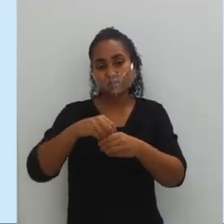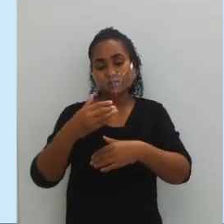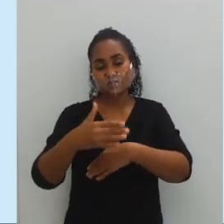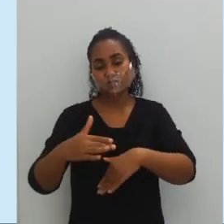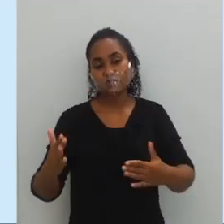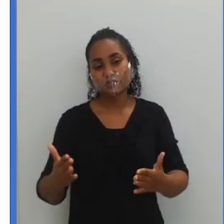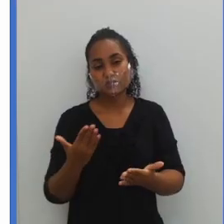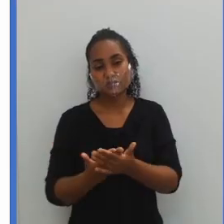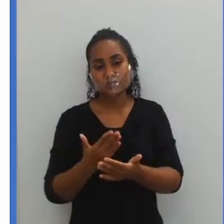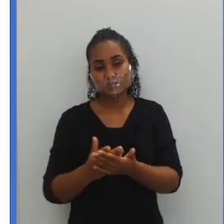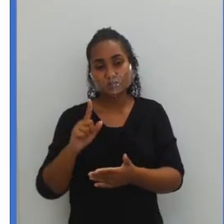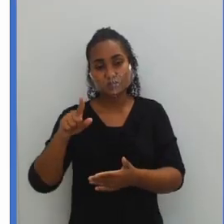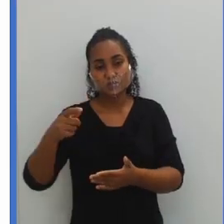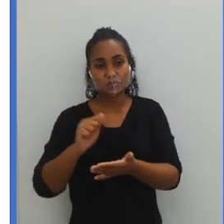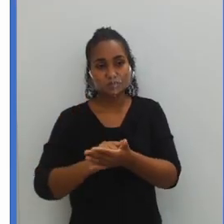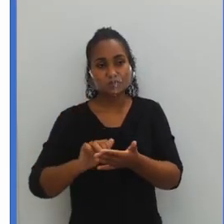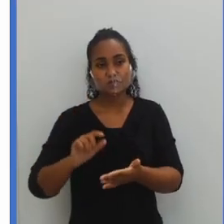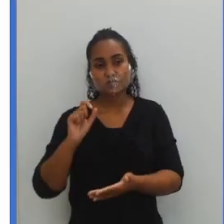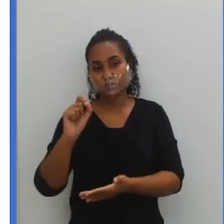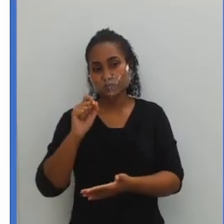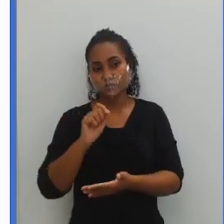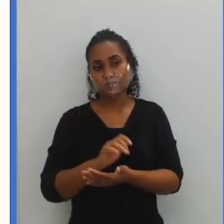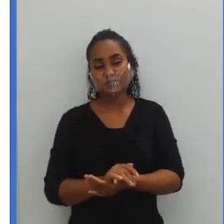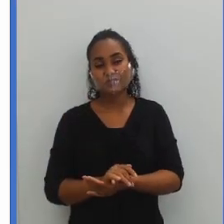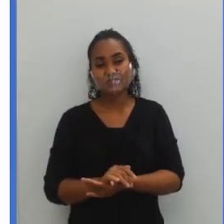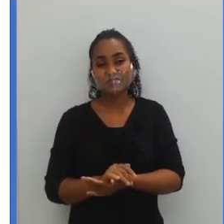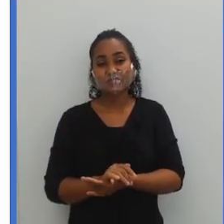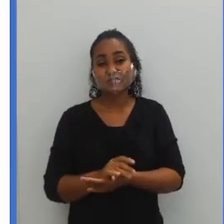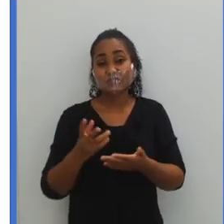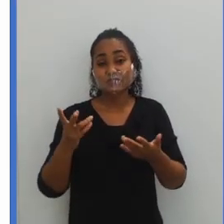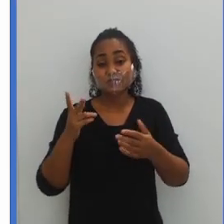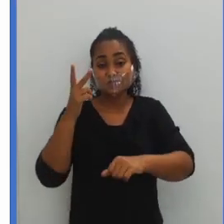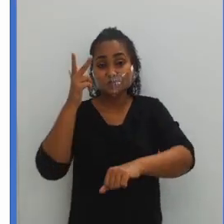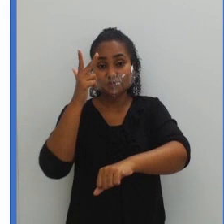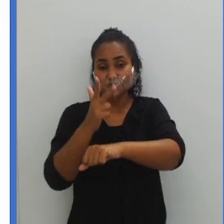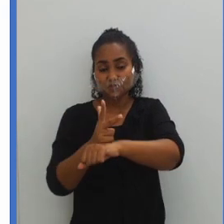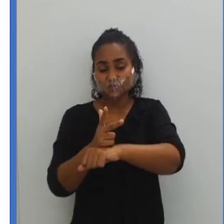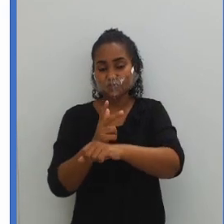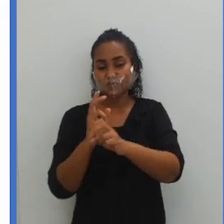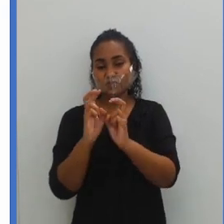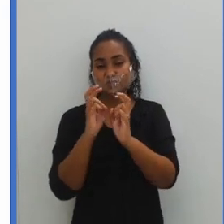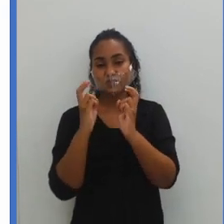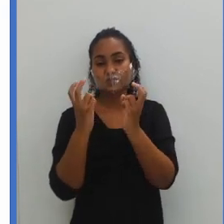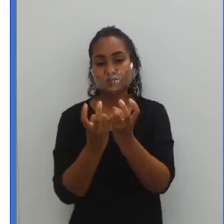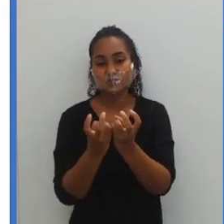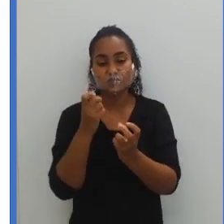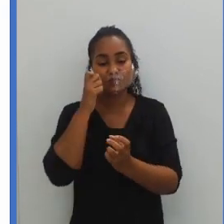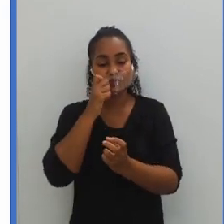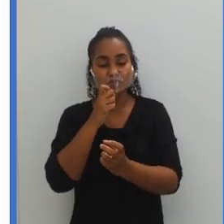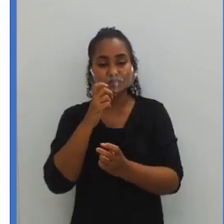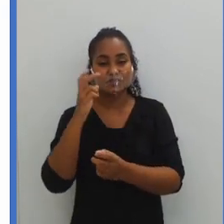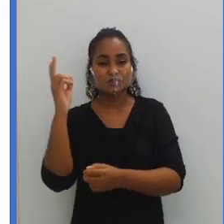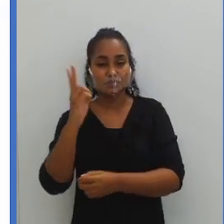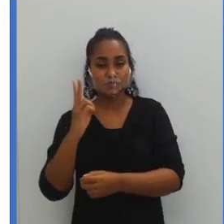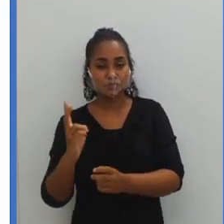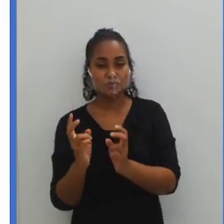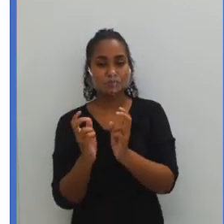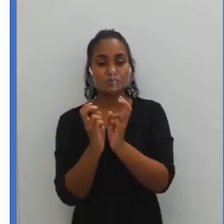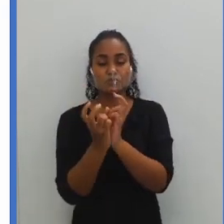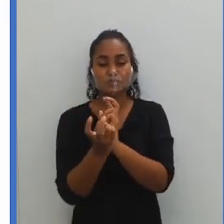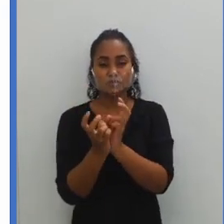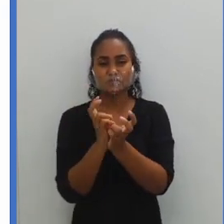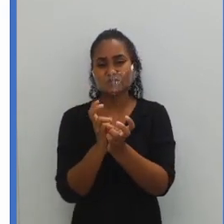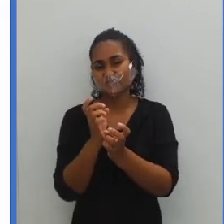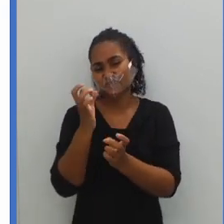de aula. A outra atividade é assista ao vídeo Roda Mulher Capoeira de Valor, que você pode